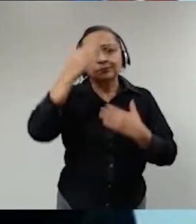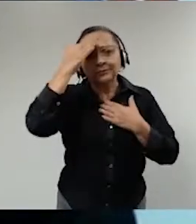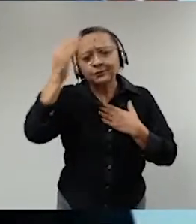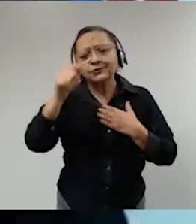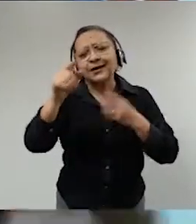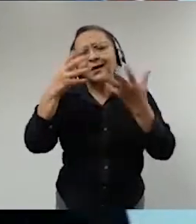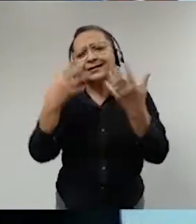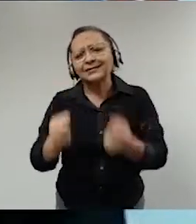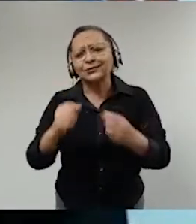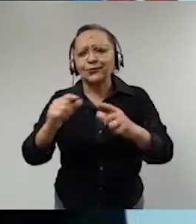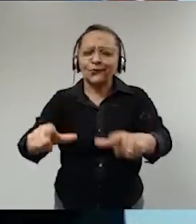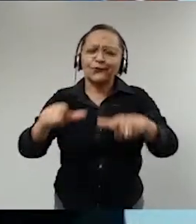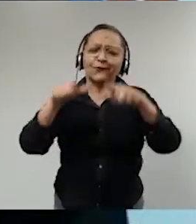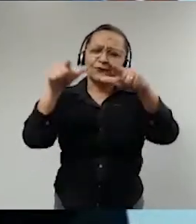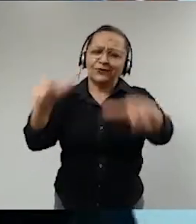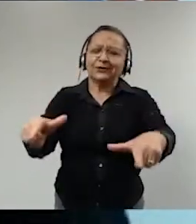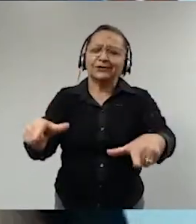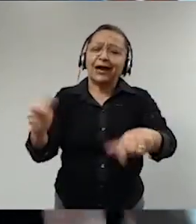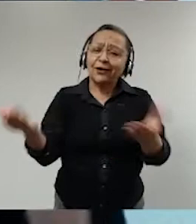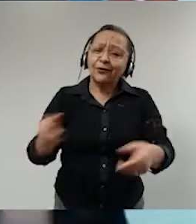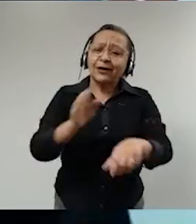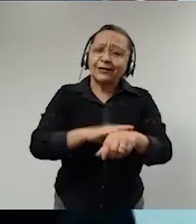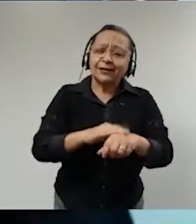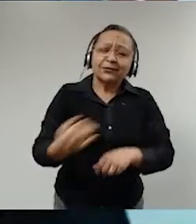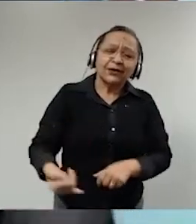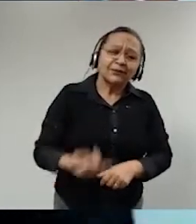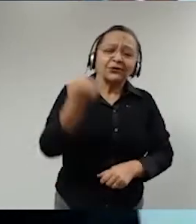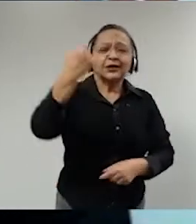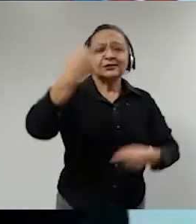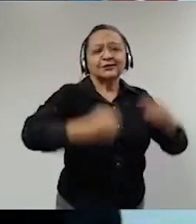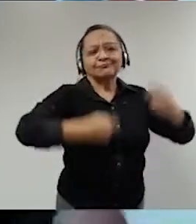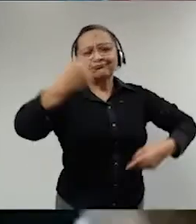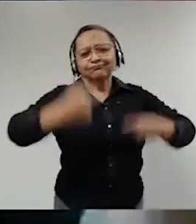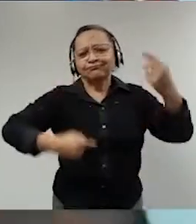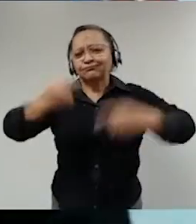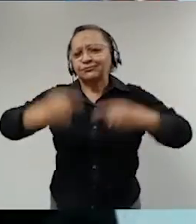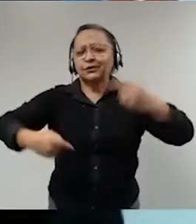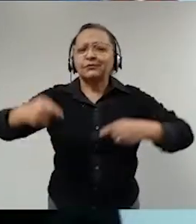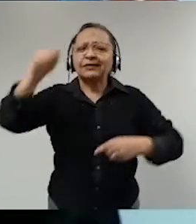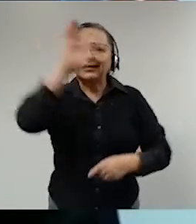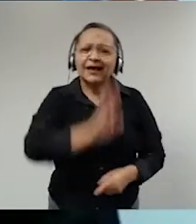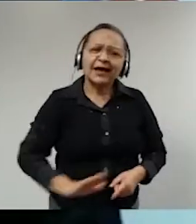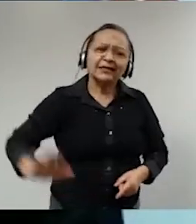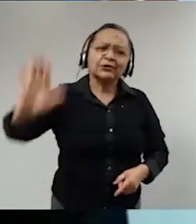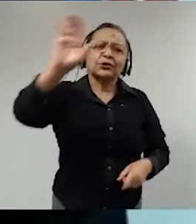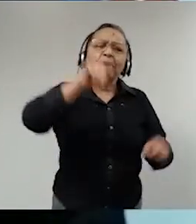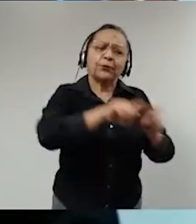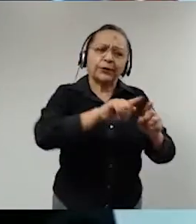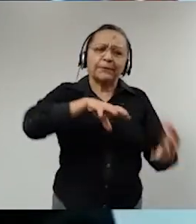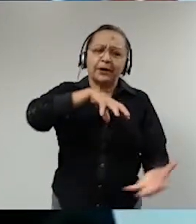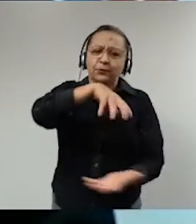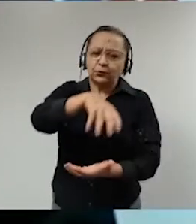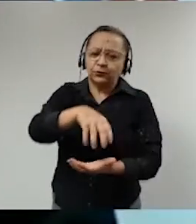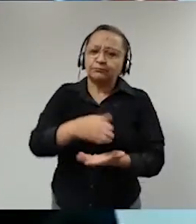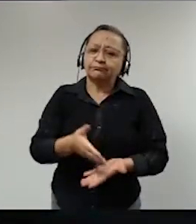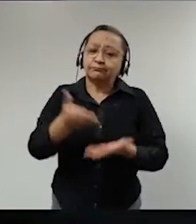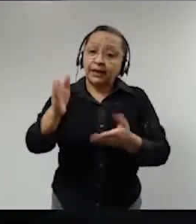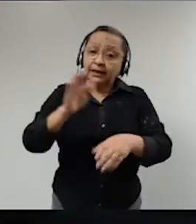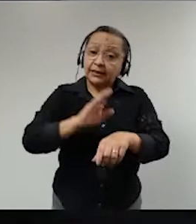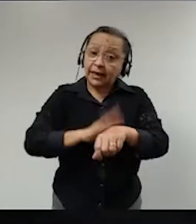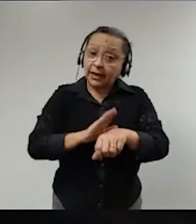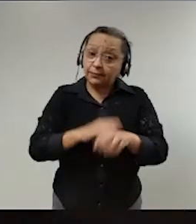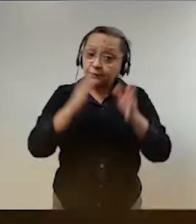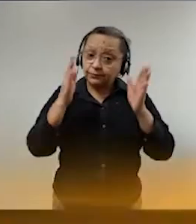convite nesses tempos tão importantes de discussão a nível nacional e mundial. Tem a palavra por 15 minutos. Muito obrigado,